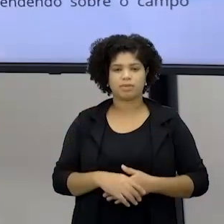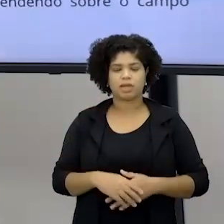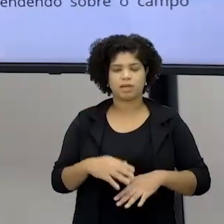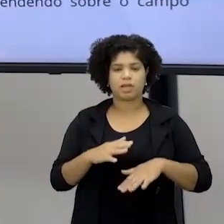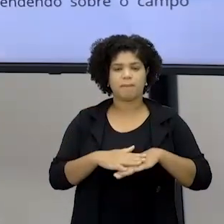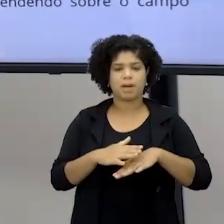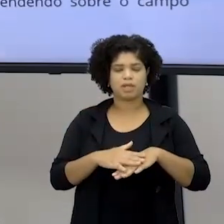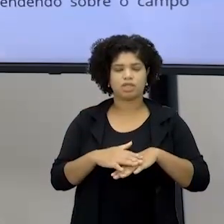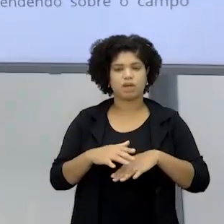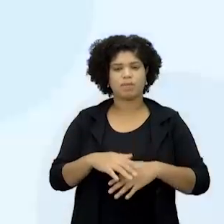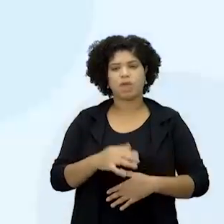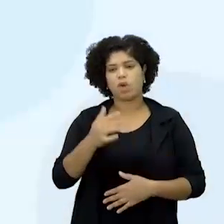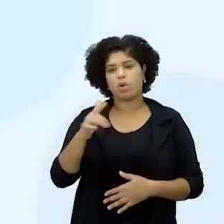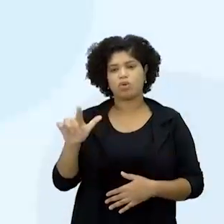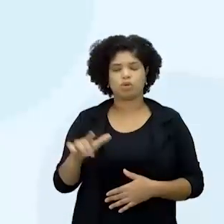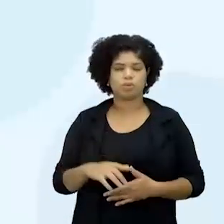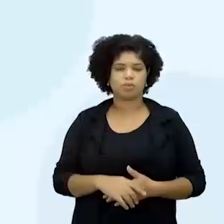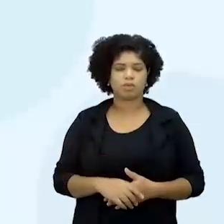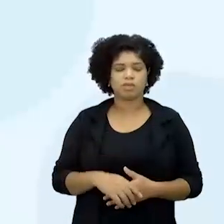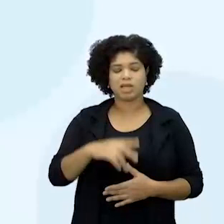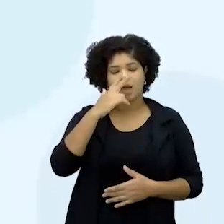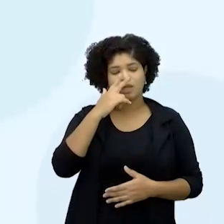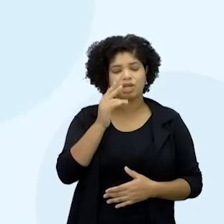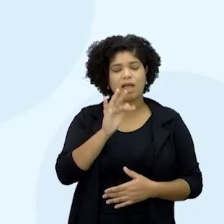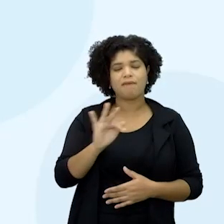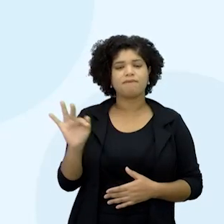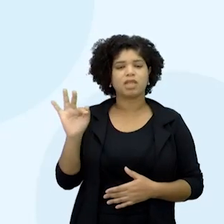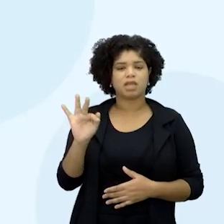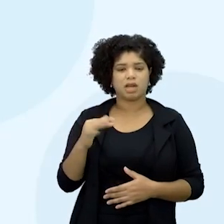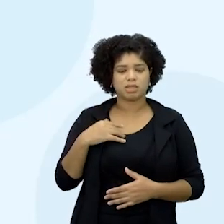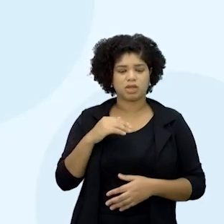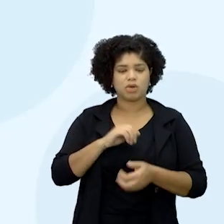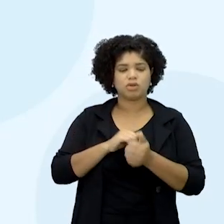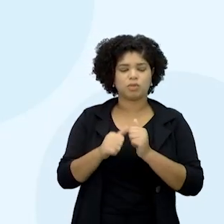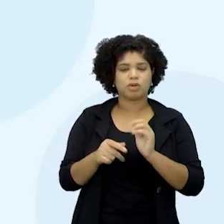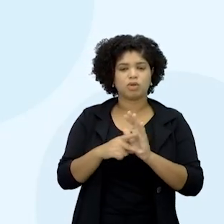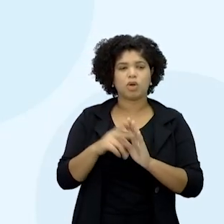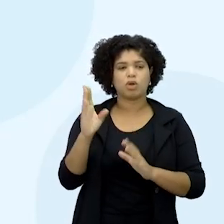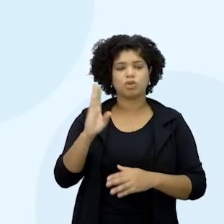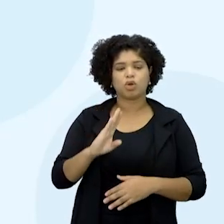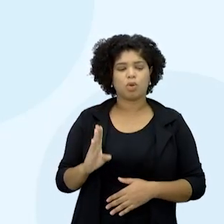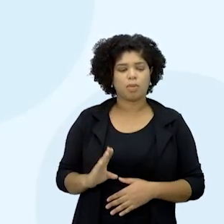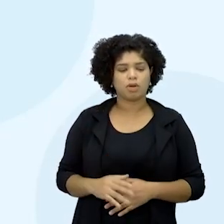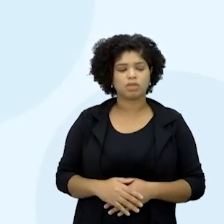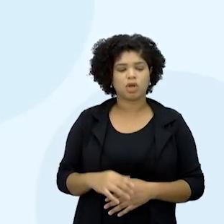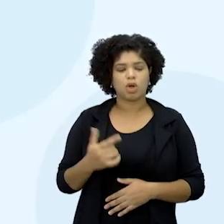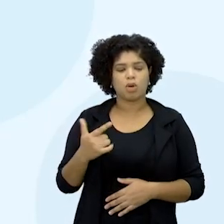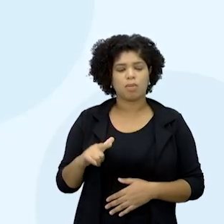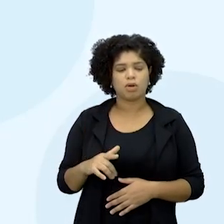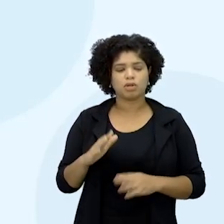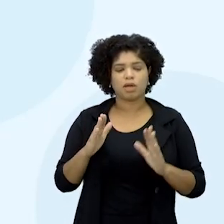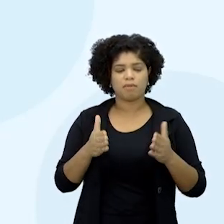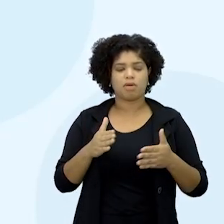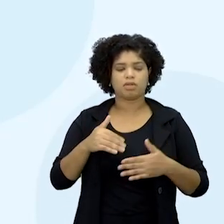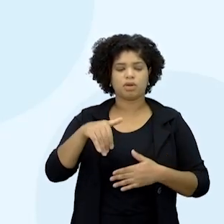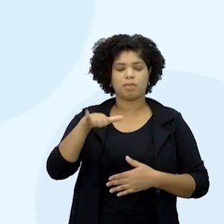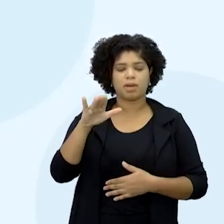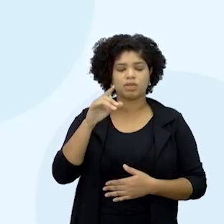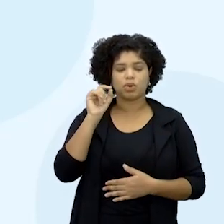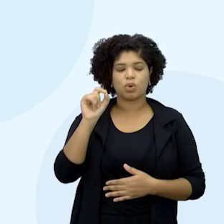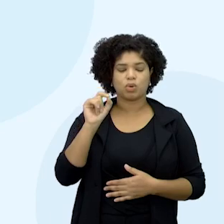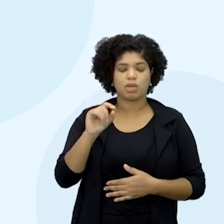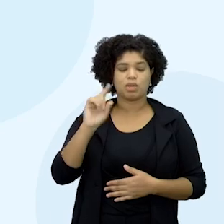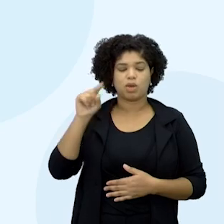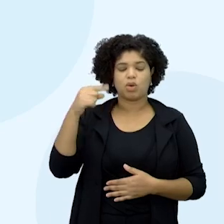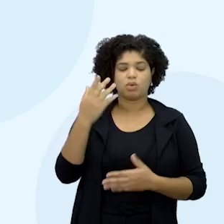prática. Outra. Quais são as federações esportivas brasileiras de maior destaque na mídia? Como eu disse, próxima